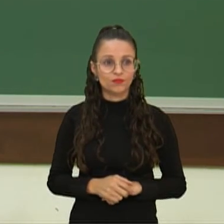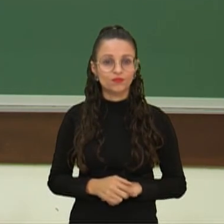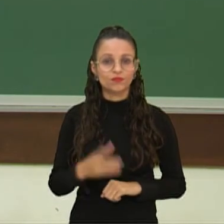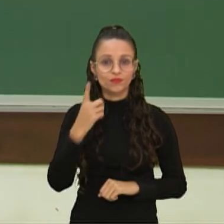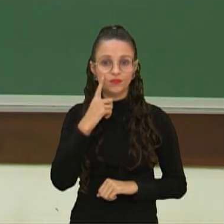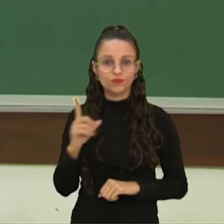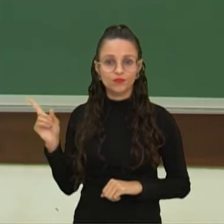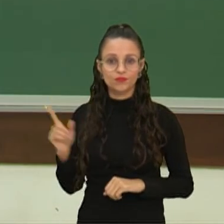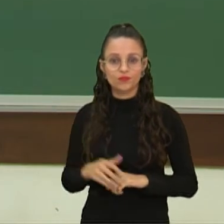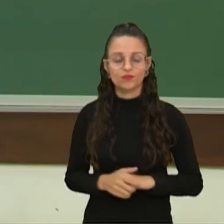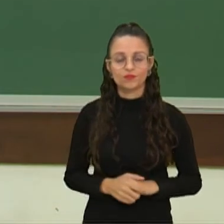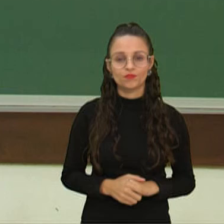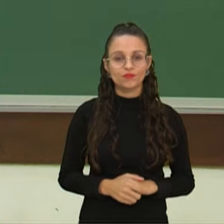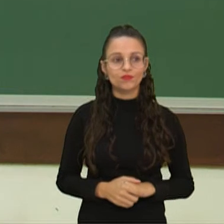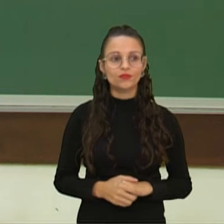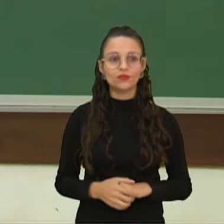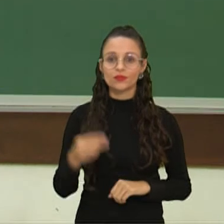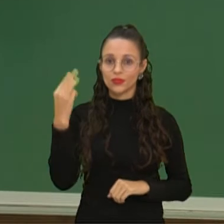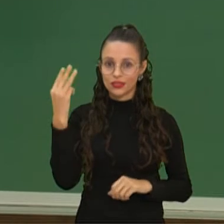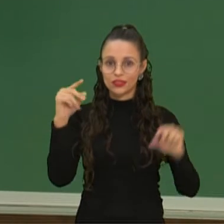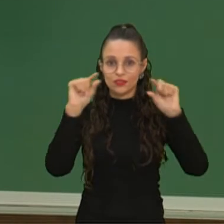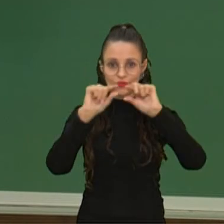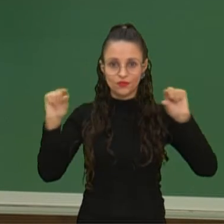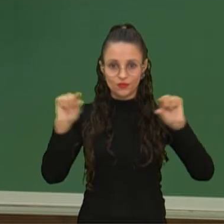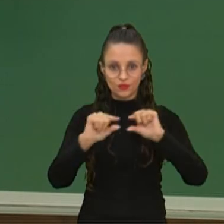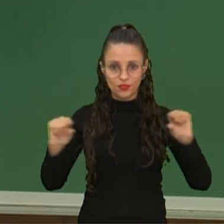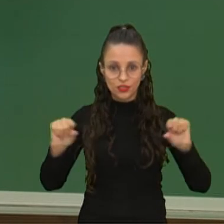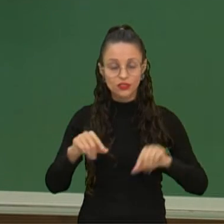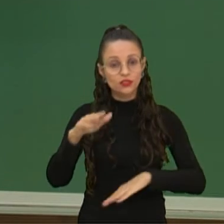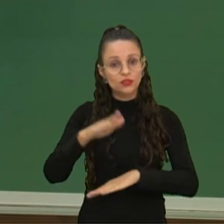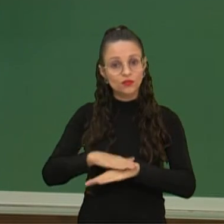olha só. Eu tenho três frases nas